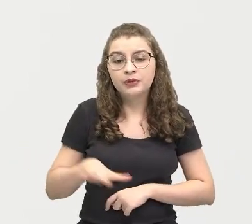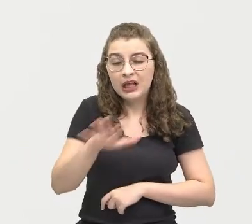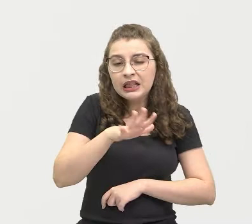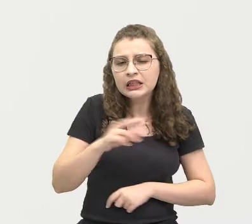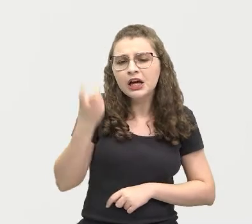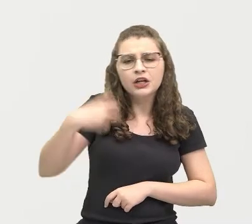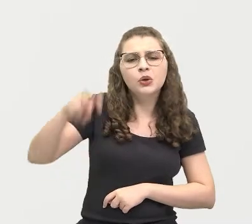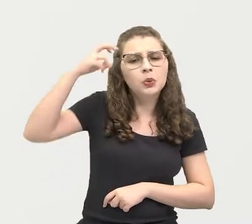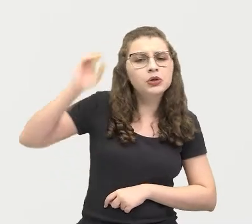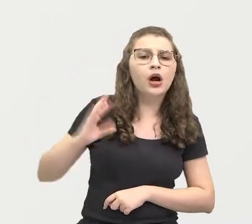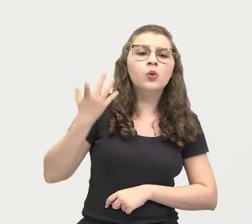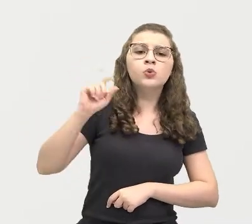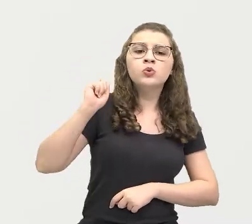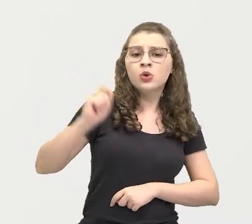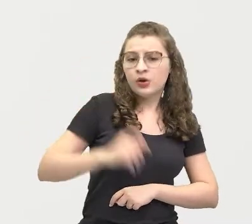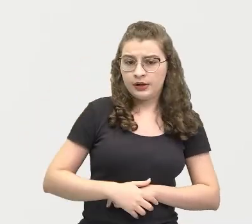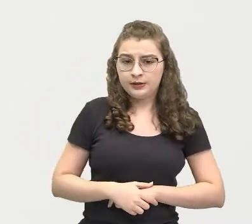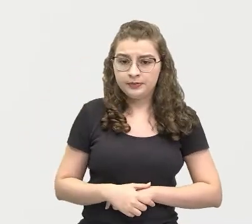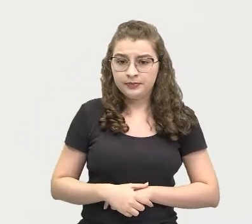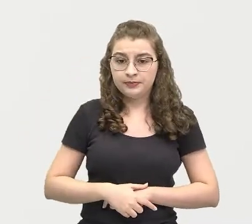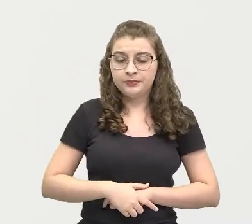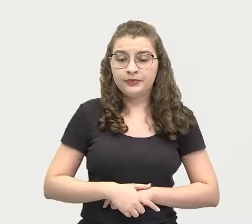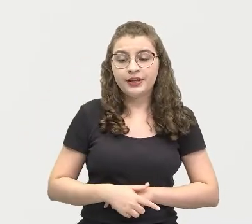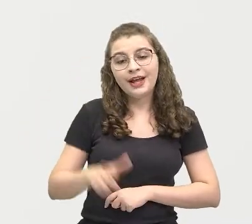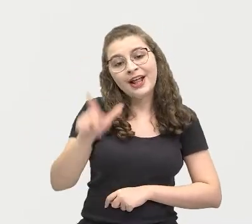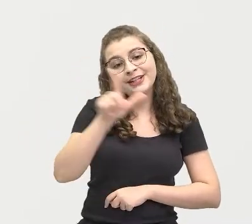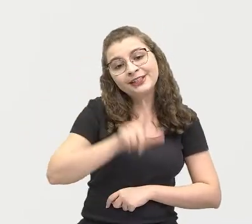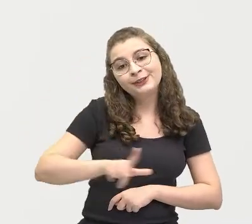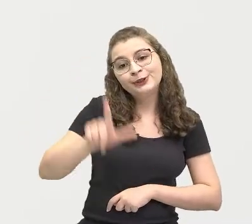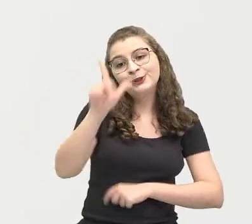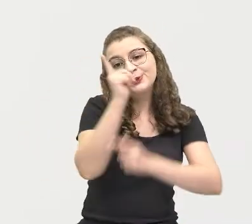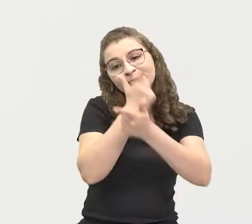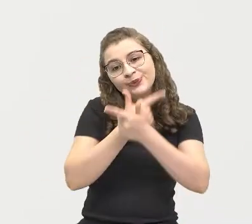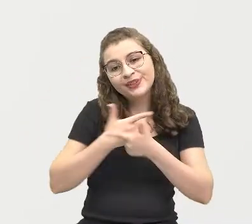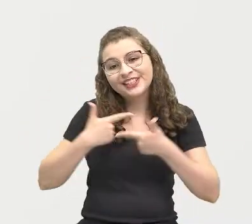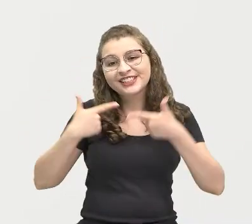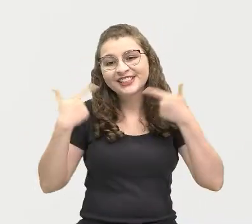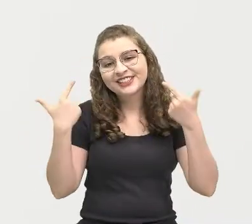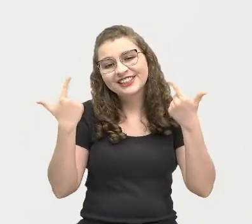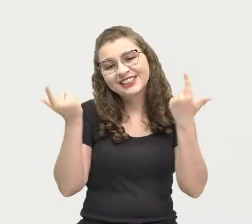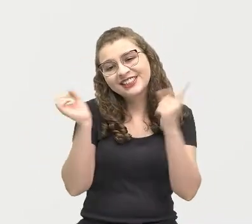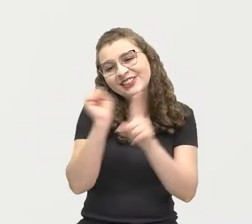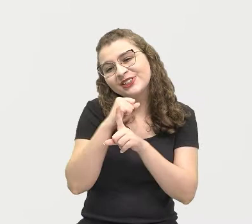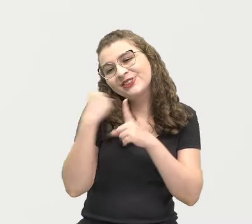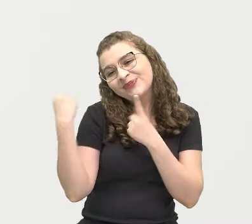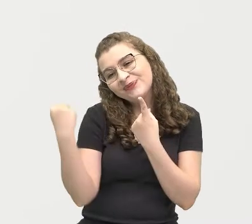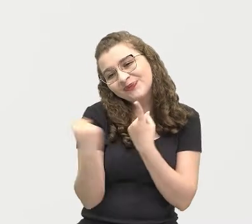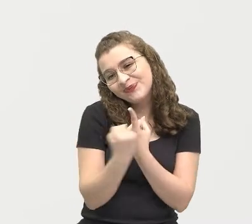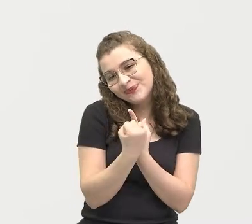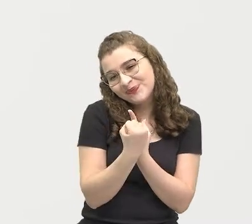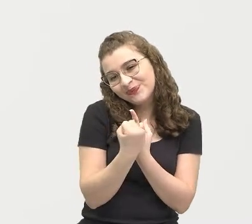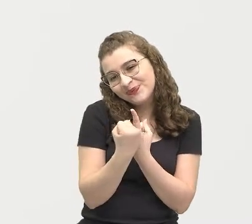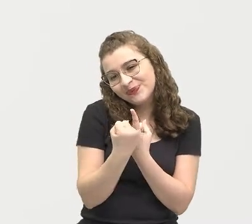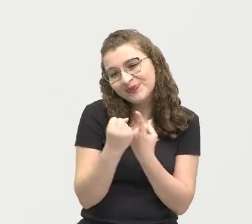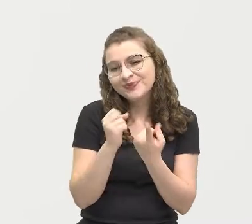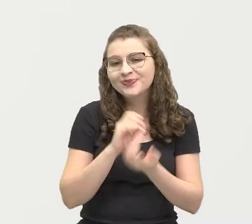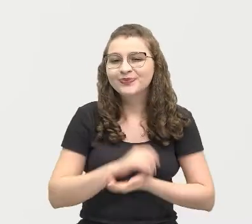culturais, predomina, como veremos, a chamada literatura do sorriso,